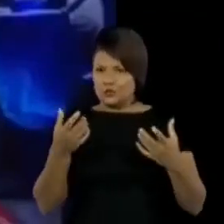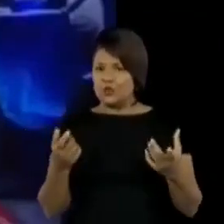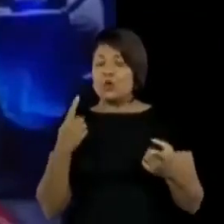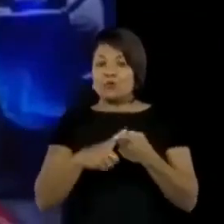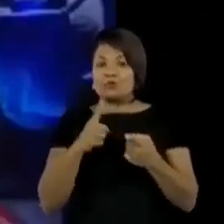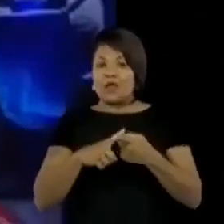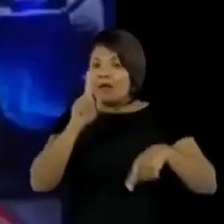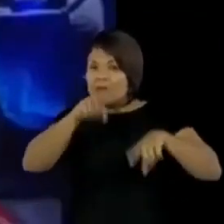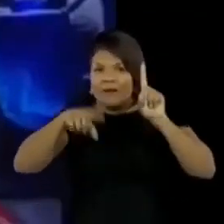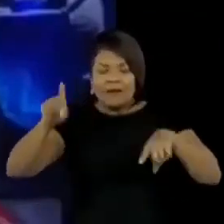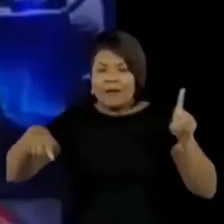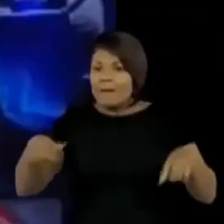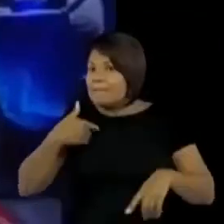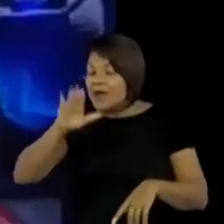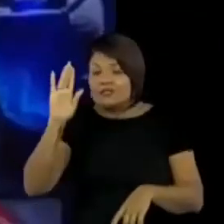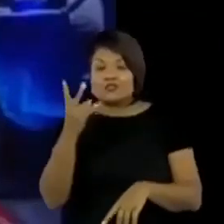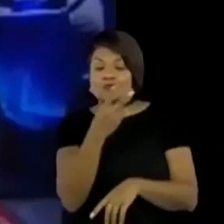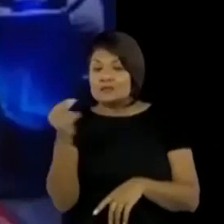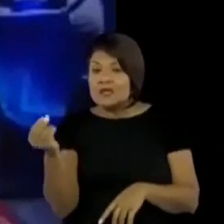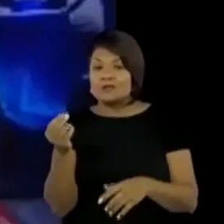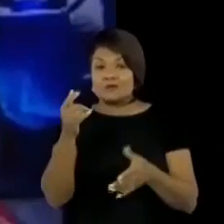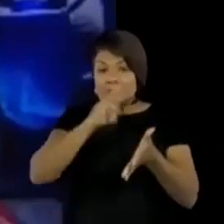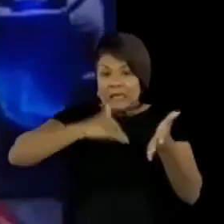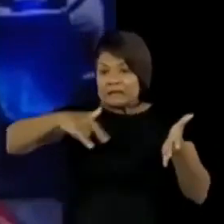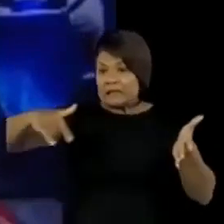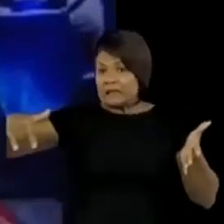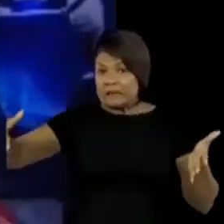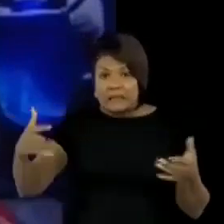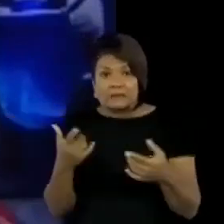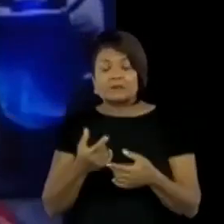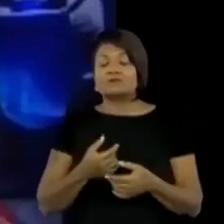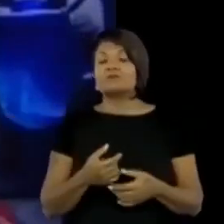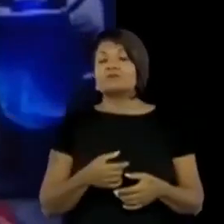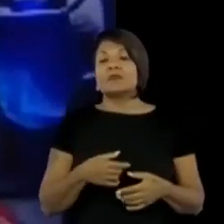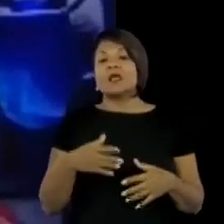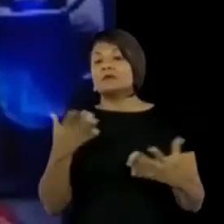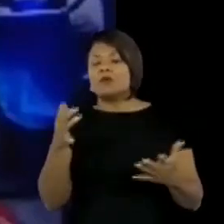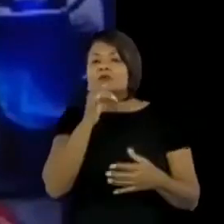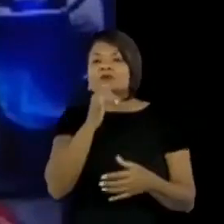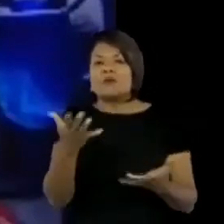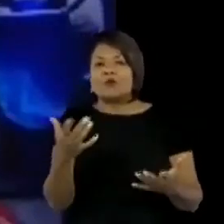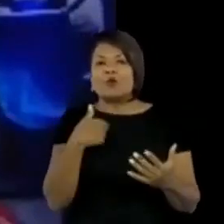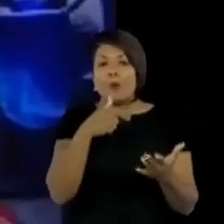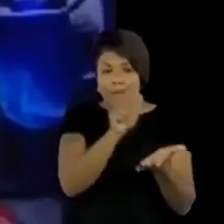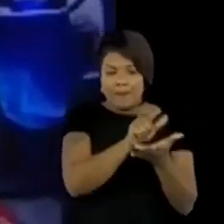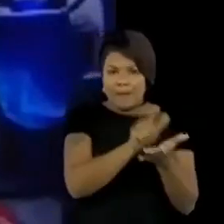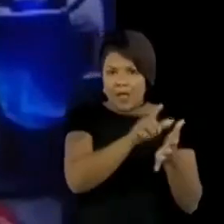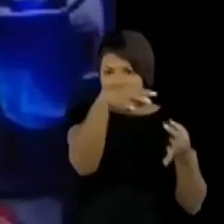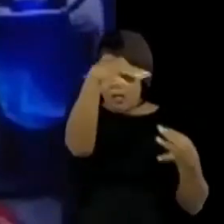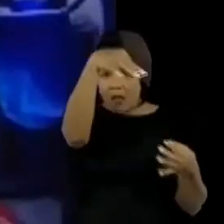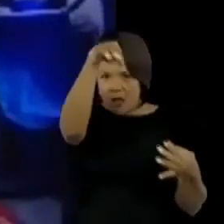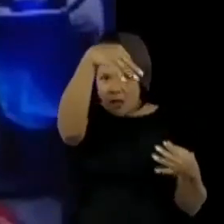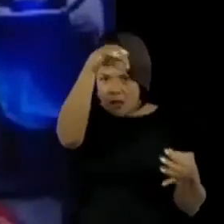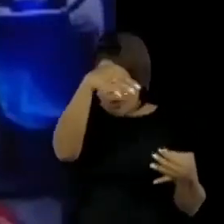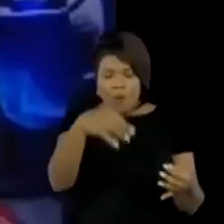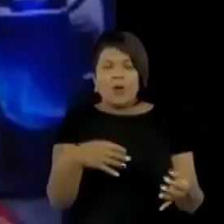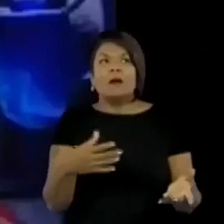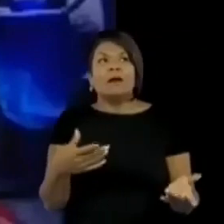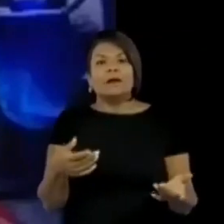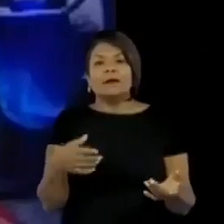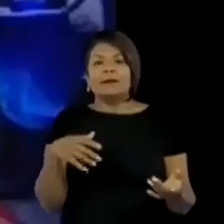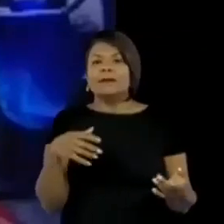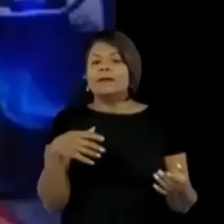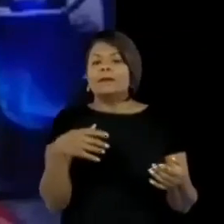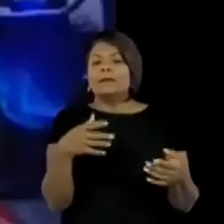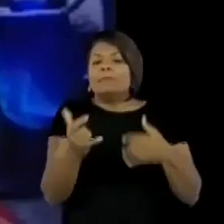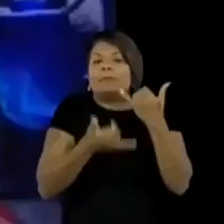são mais de 200 textos, né? E, por exemplo, em Papéis Avulsos, ele brinca com contos